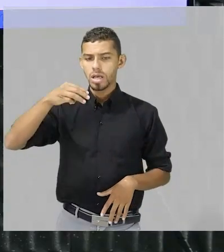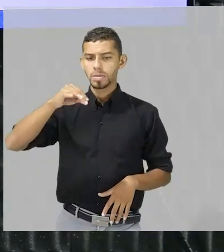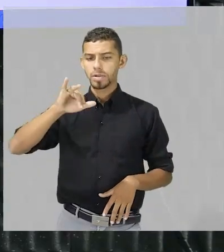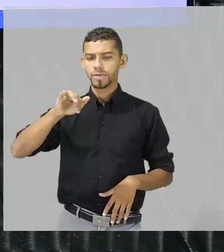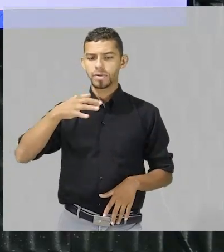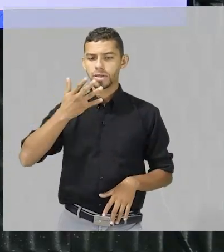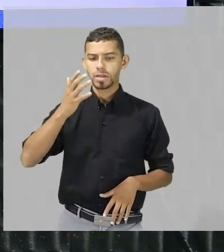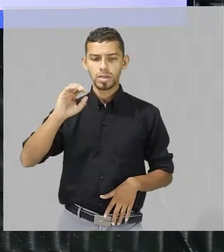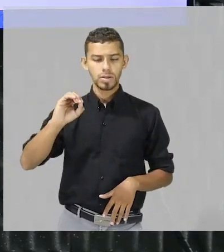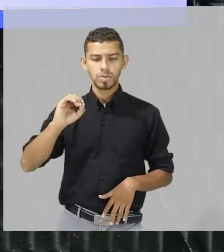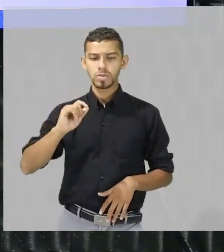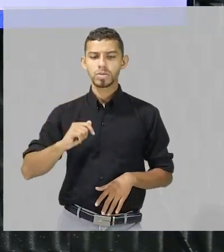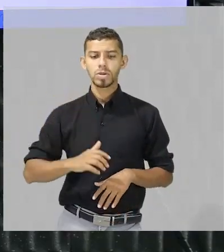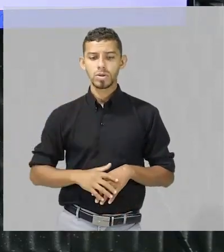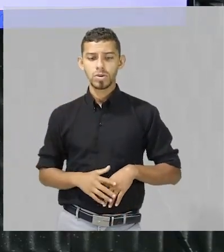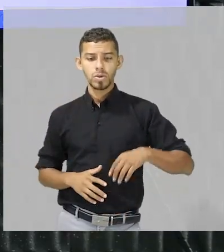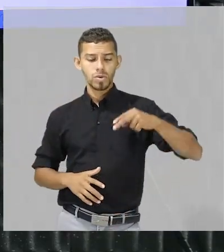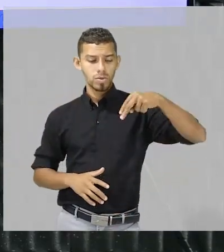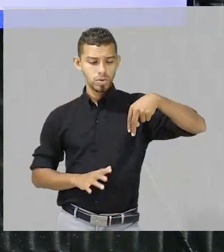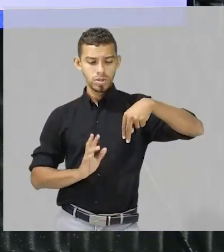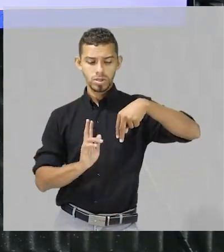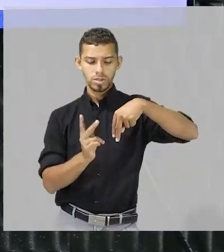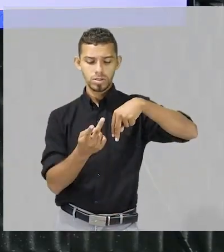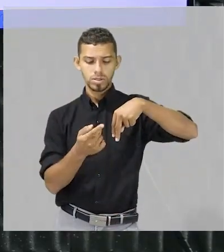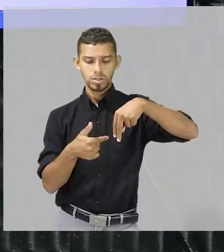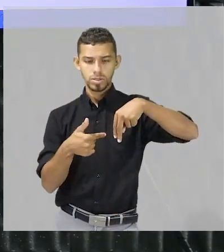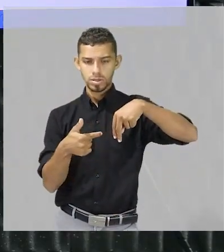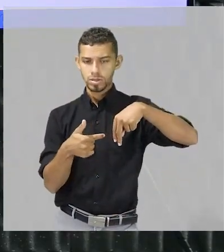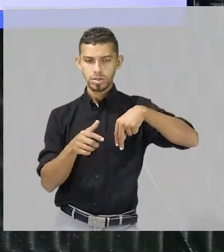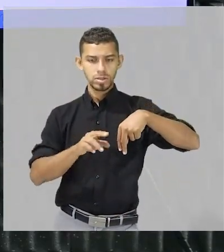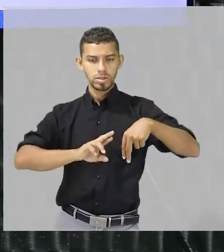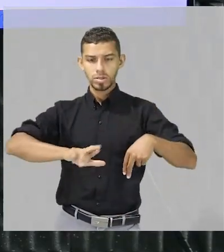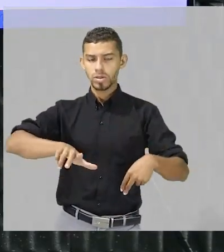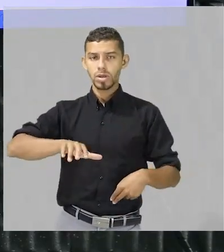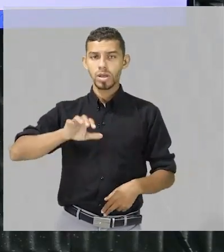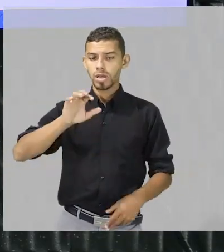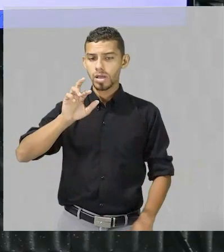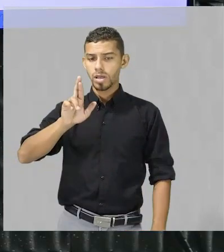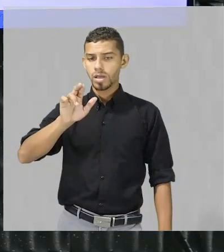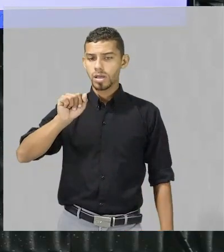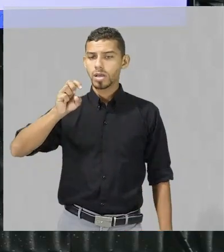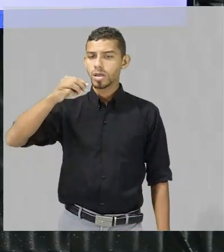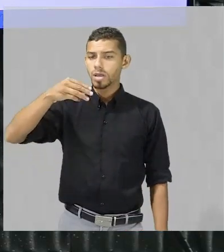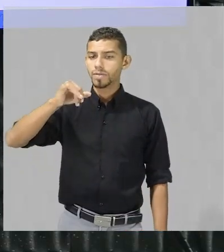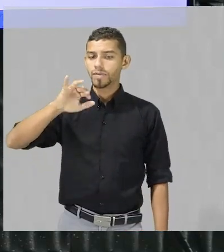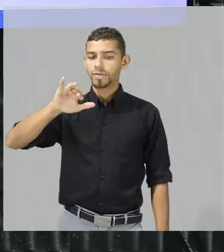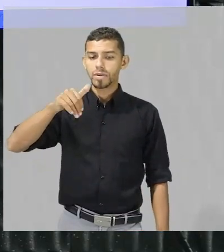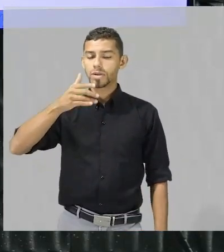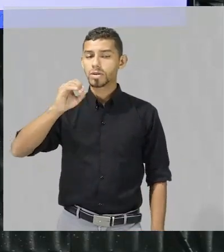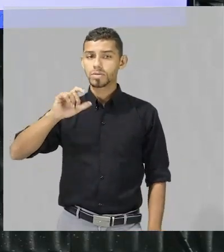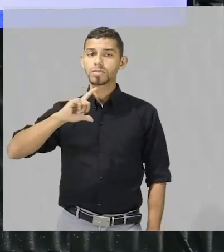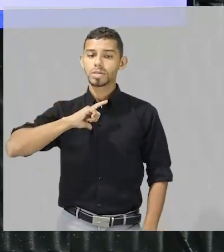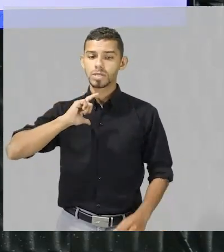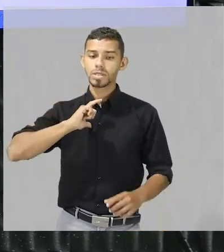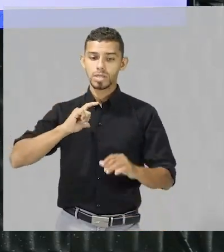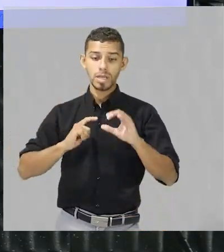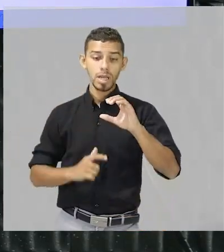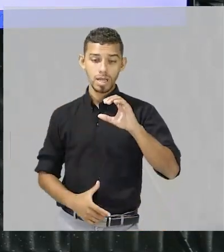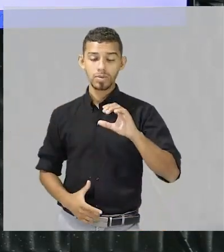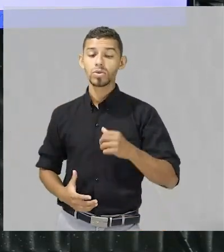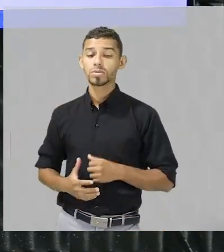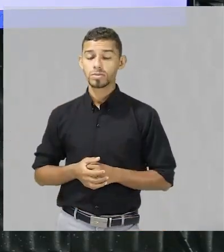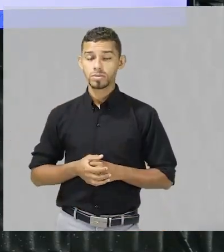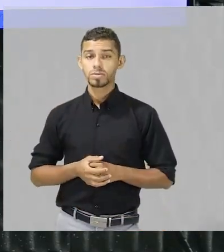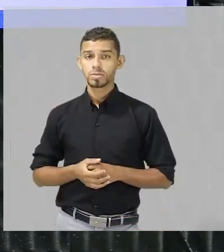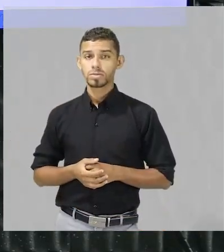ramificações. Esse grupo NH2 aqui não é uma ramificação, porque para ser ramificação eu preciso ter carbono,